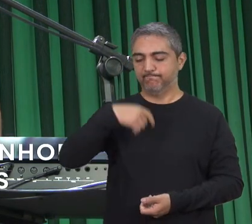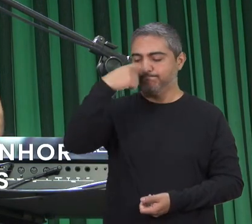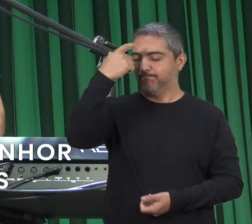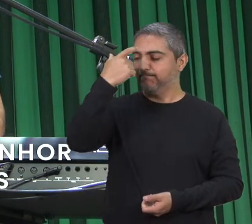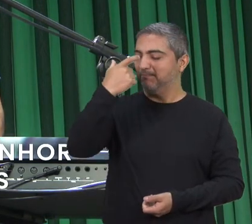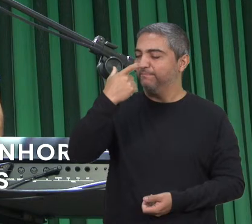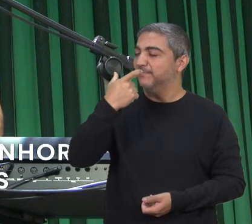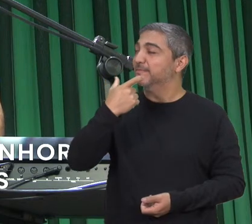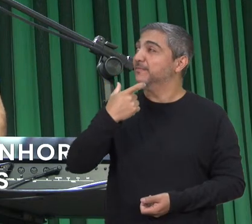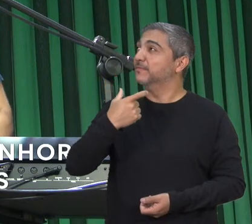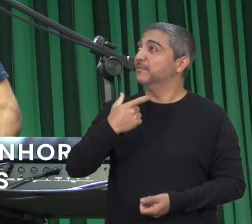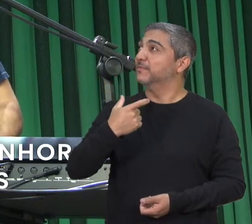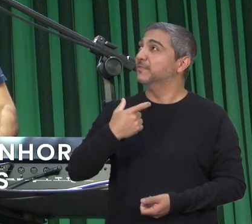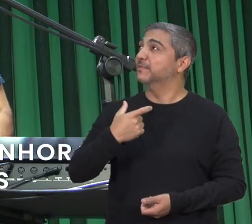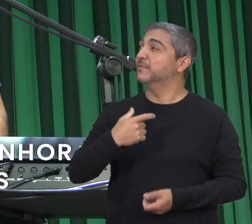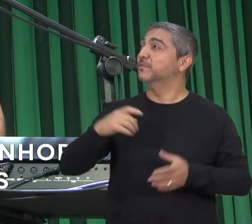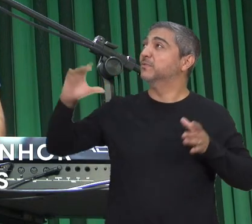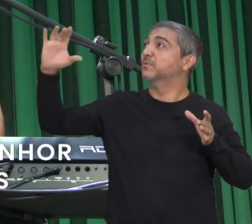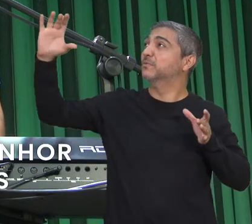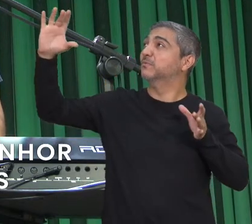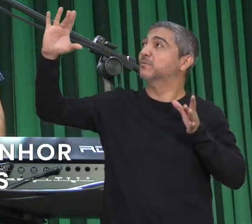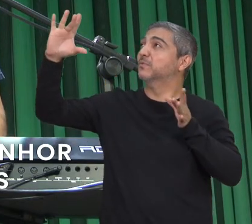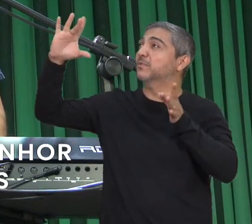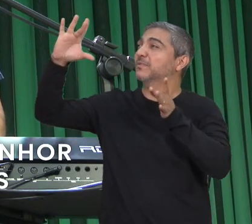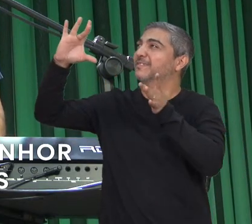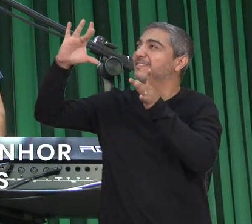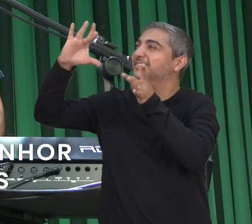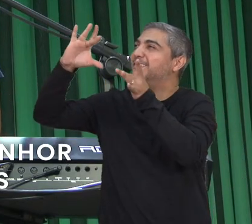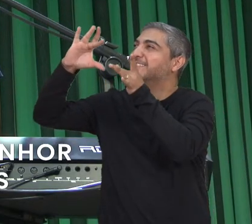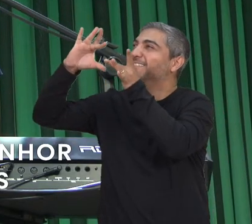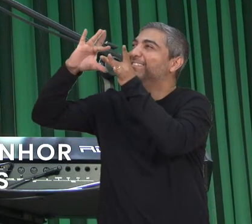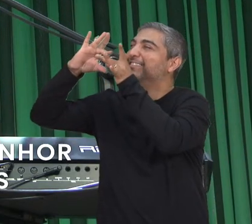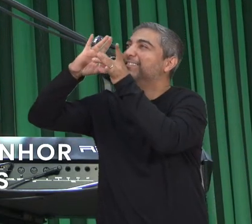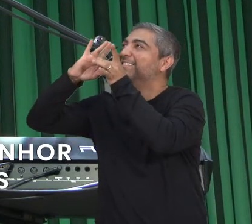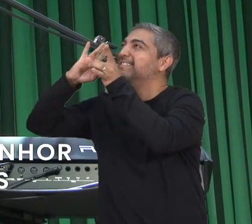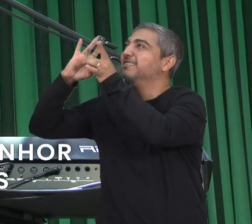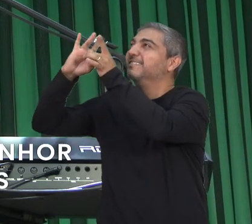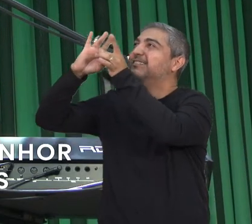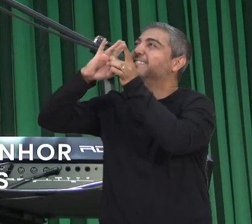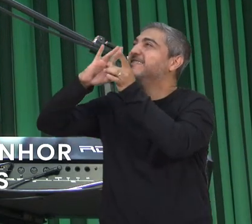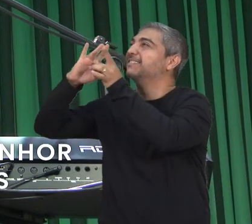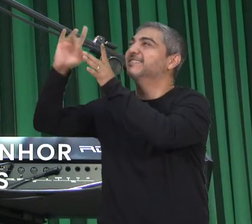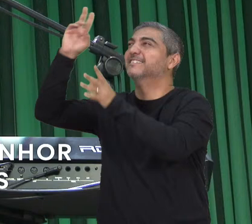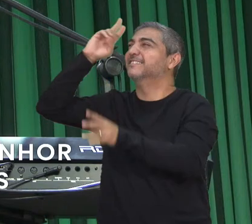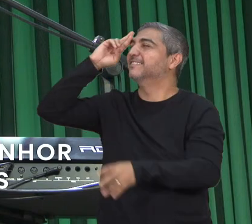Permanecemos ligados no Senhor e